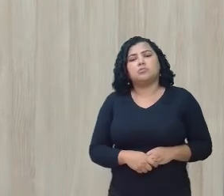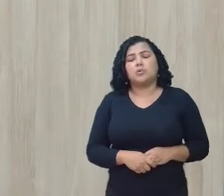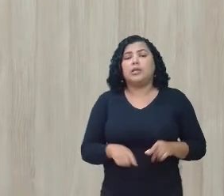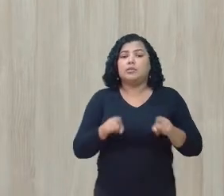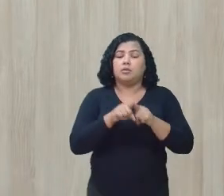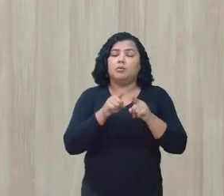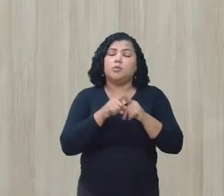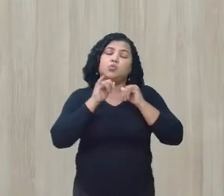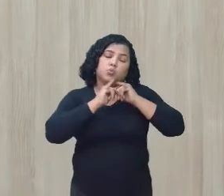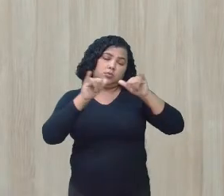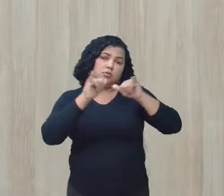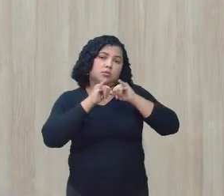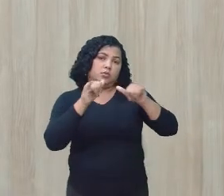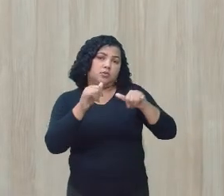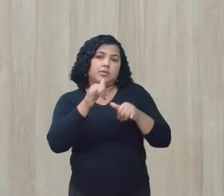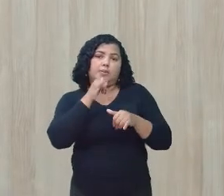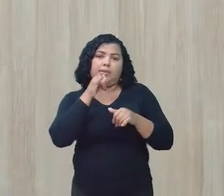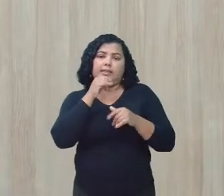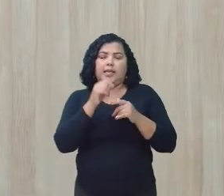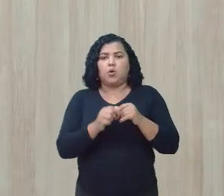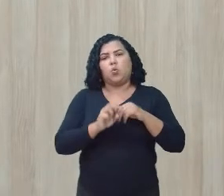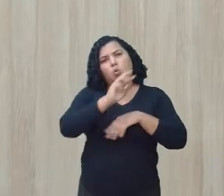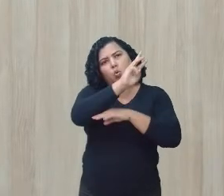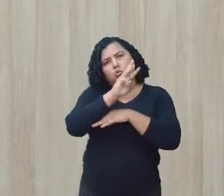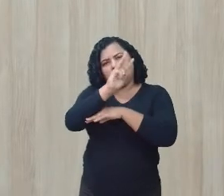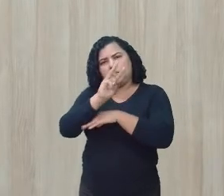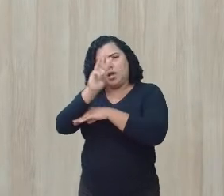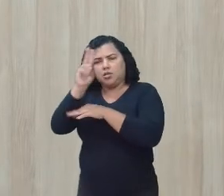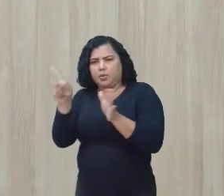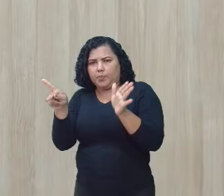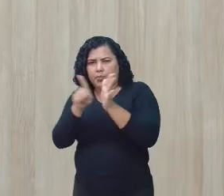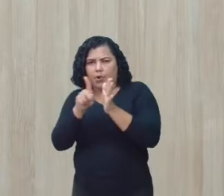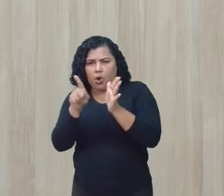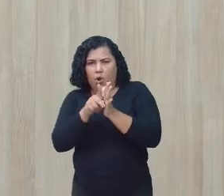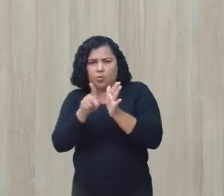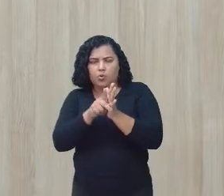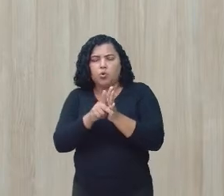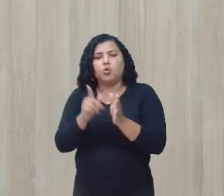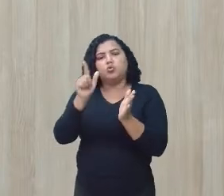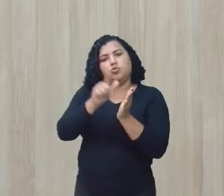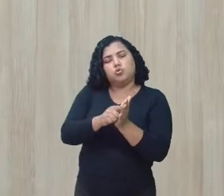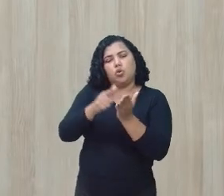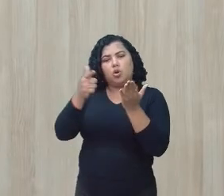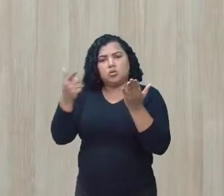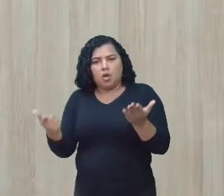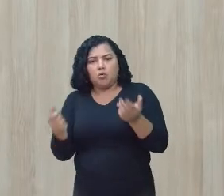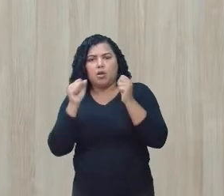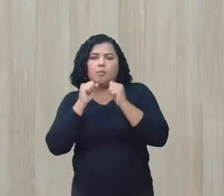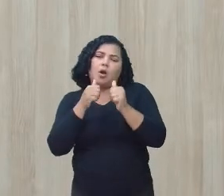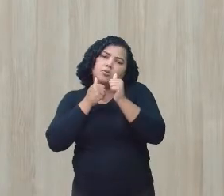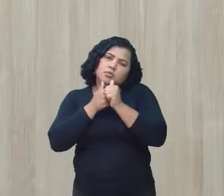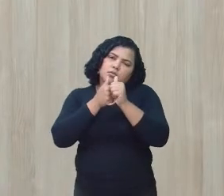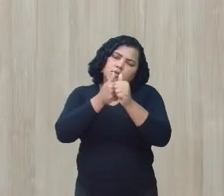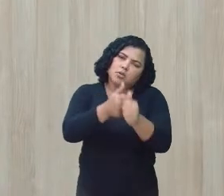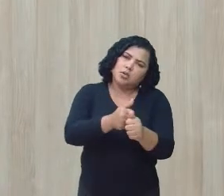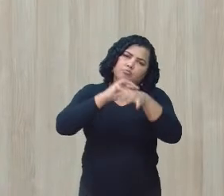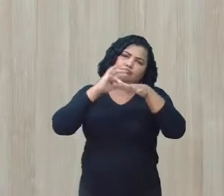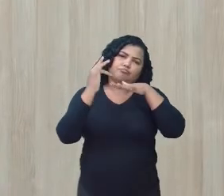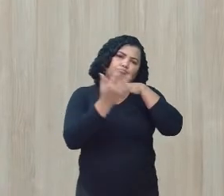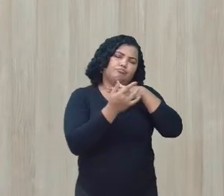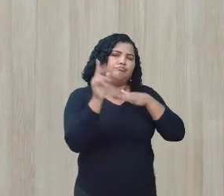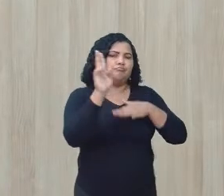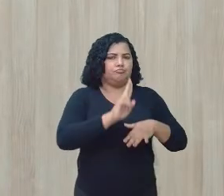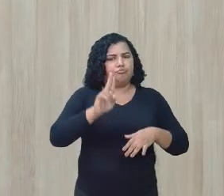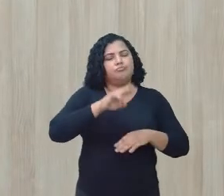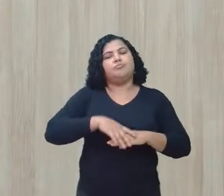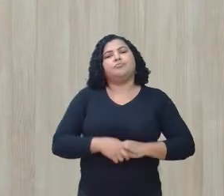as notícias, né? Você tem os sites dos jornais e das revistas que você pode seguir e acompanhar pelaquela plataforma também.